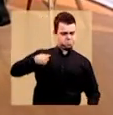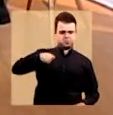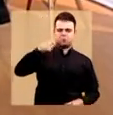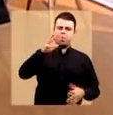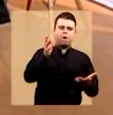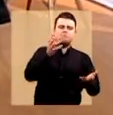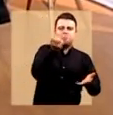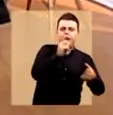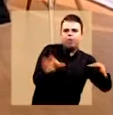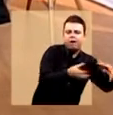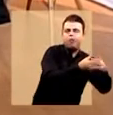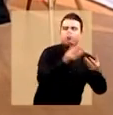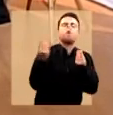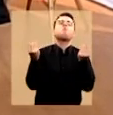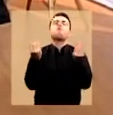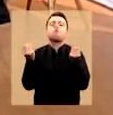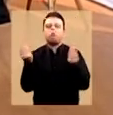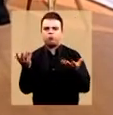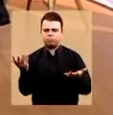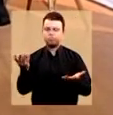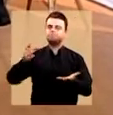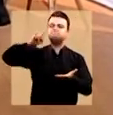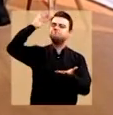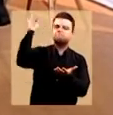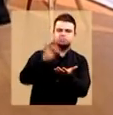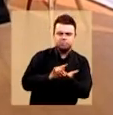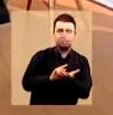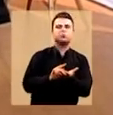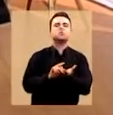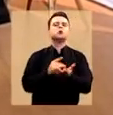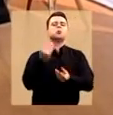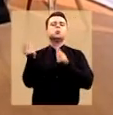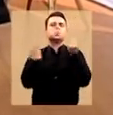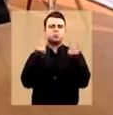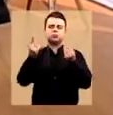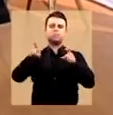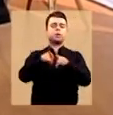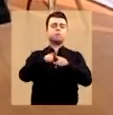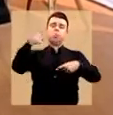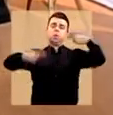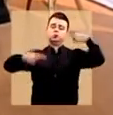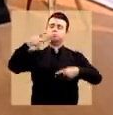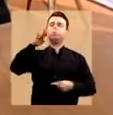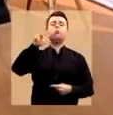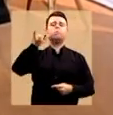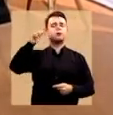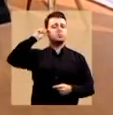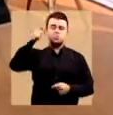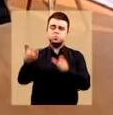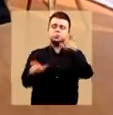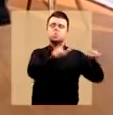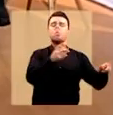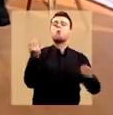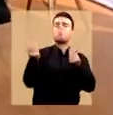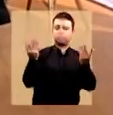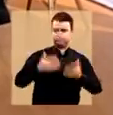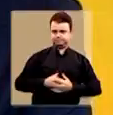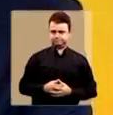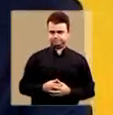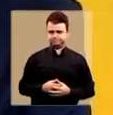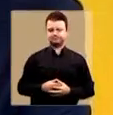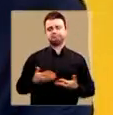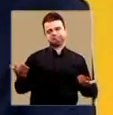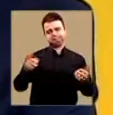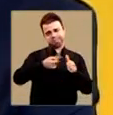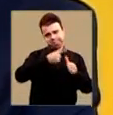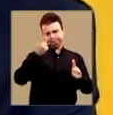desse número. O que isso resulta da parte prática e de políticas públicas para o negro? Olha,